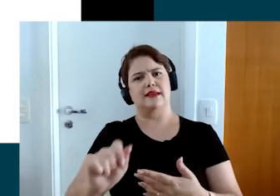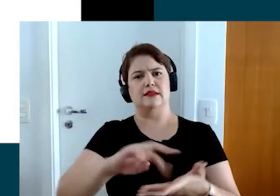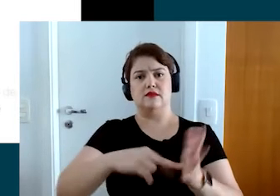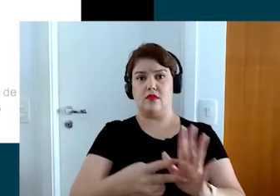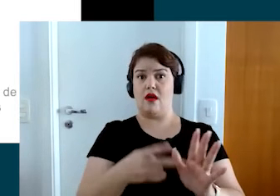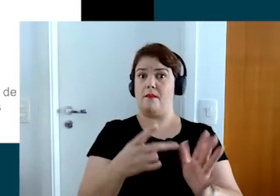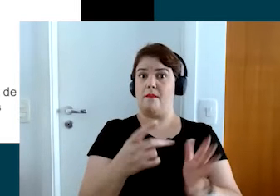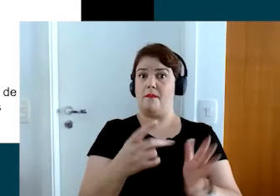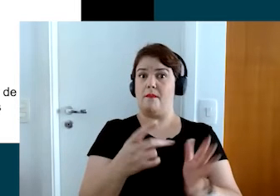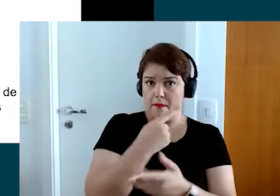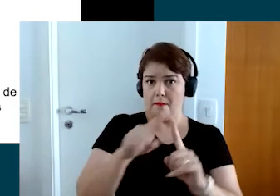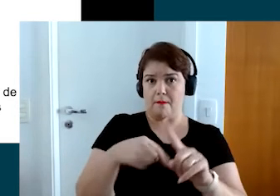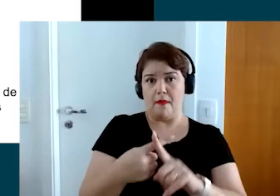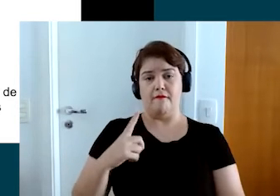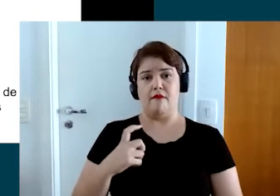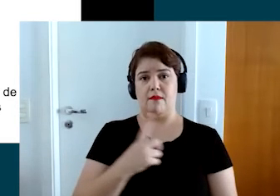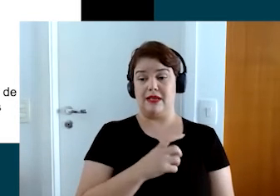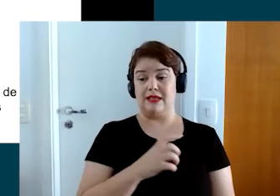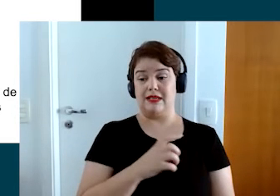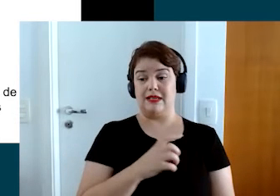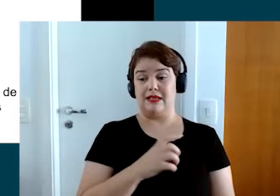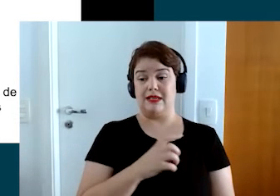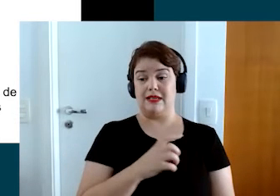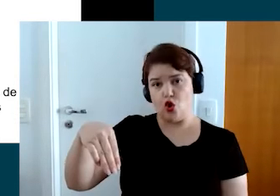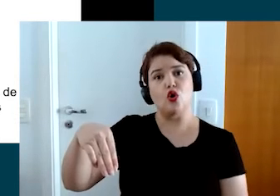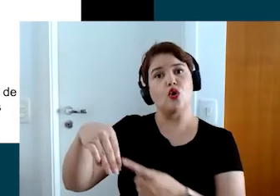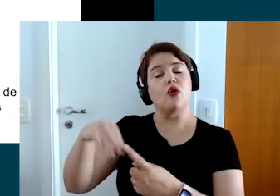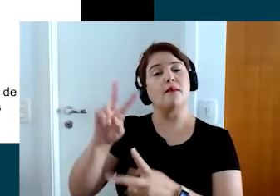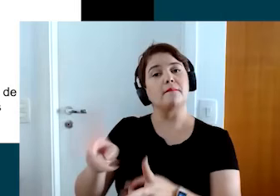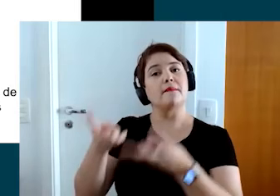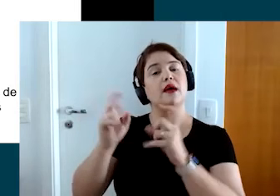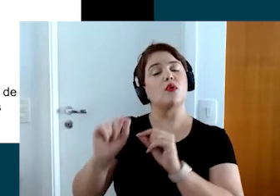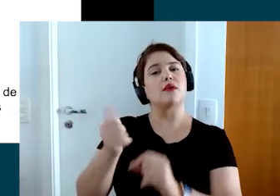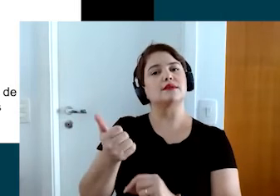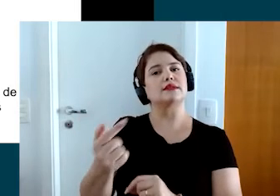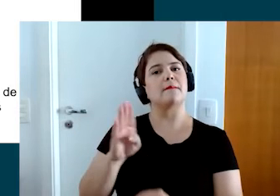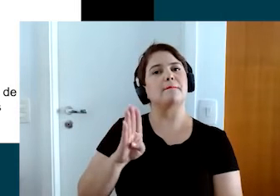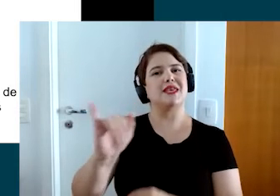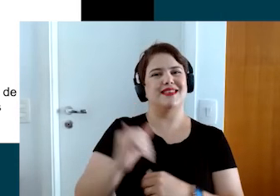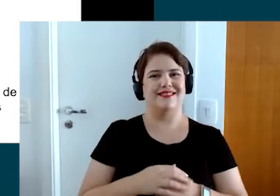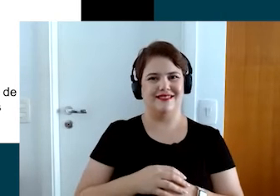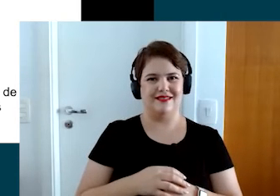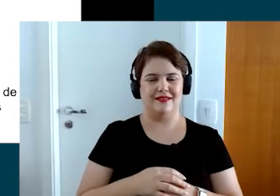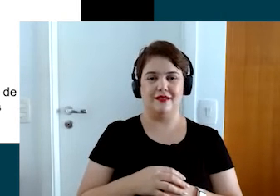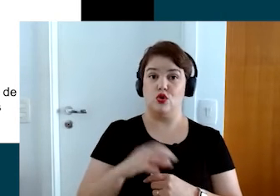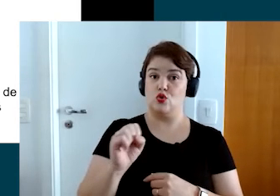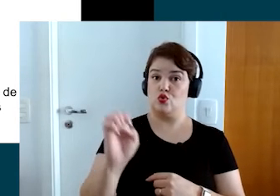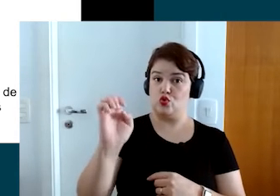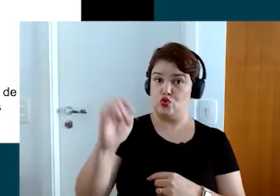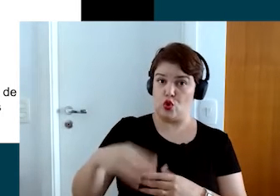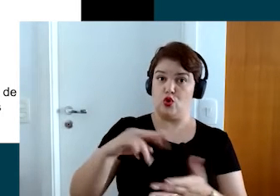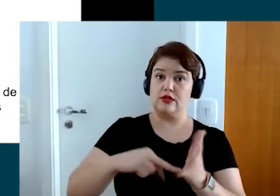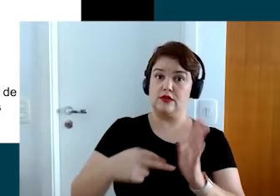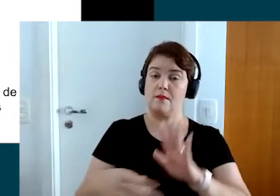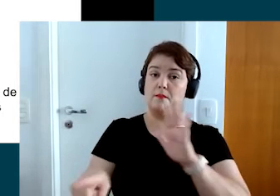farmácias. E quando a gente vai para o SOM, a gente vê que o mercado é de 17 bi. E o SOM significa o tamanho do mercado